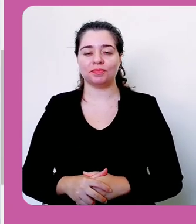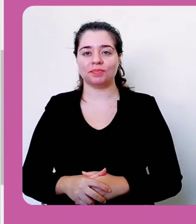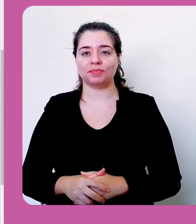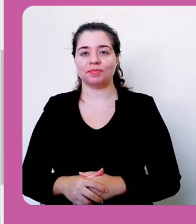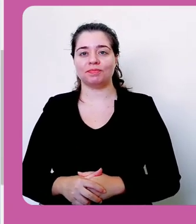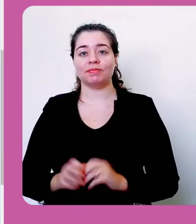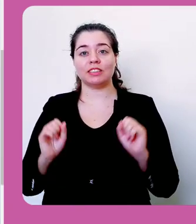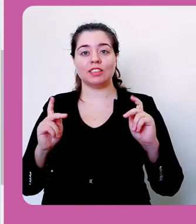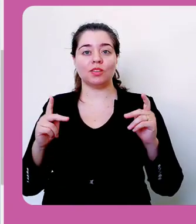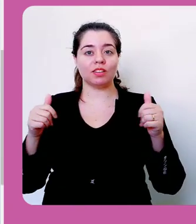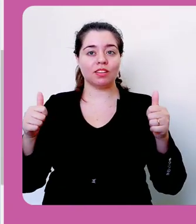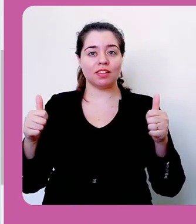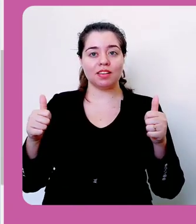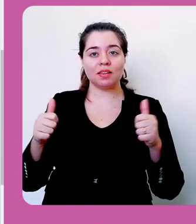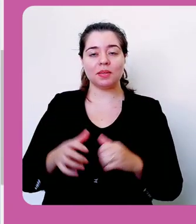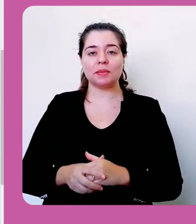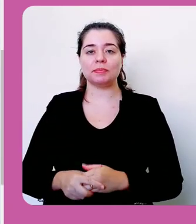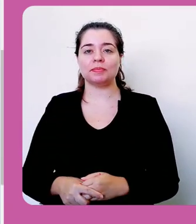Ok?